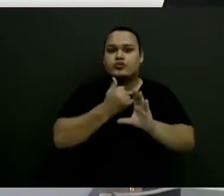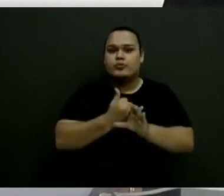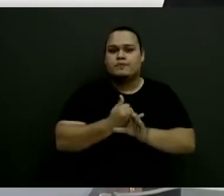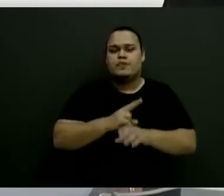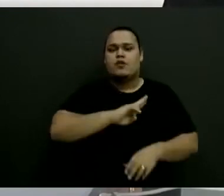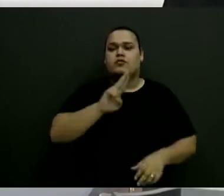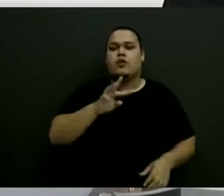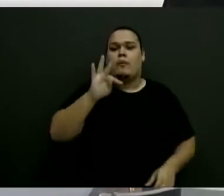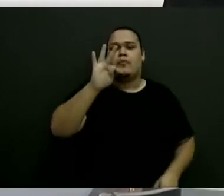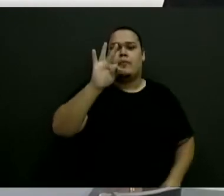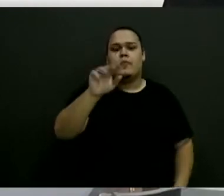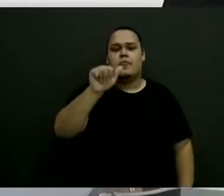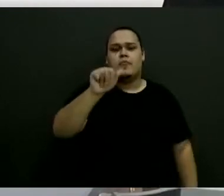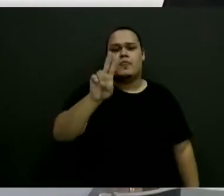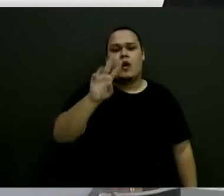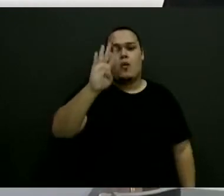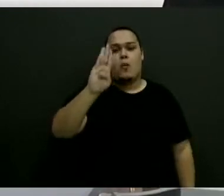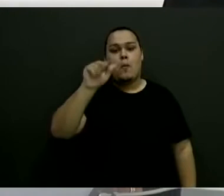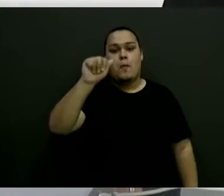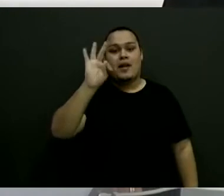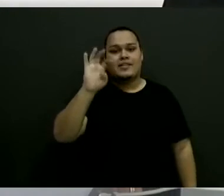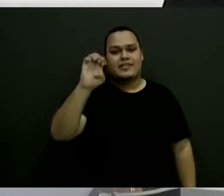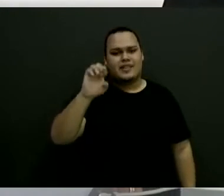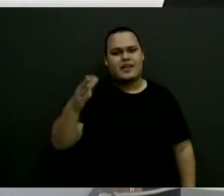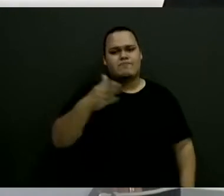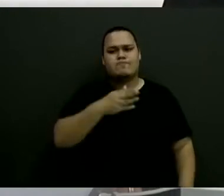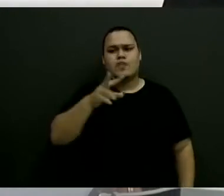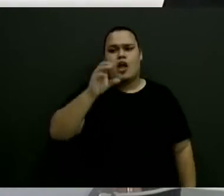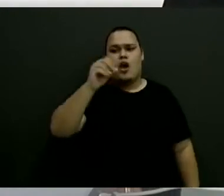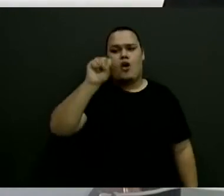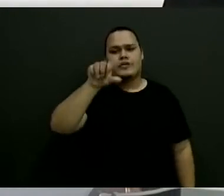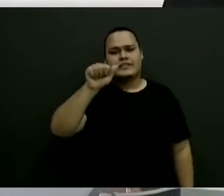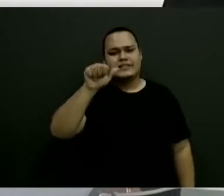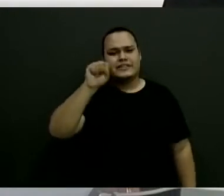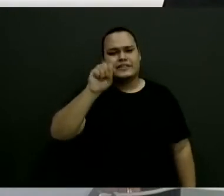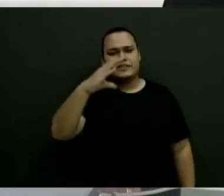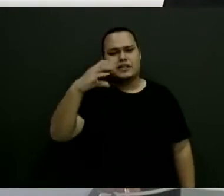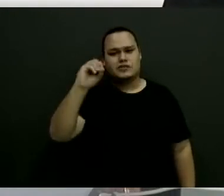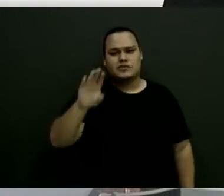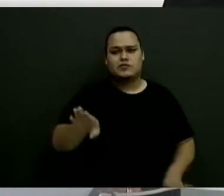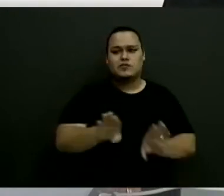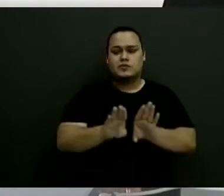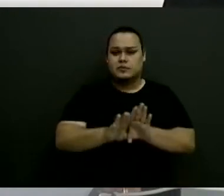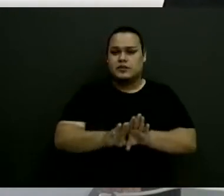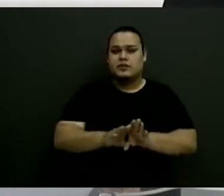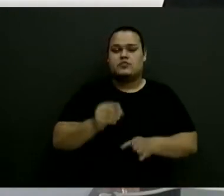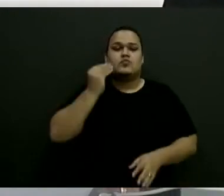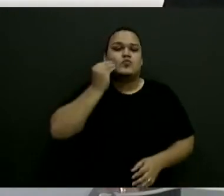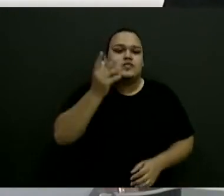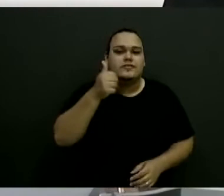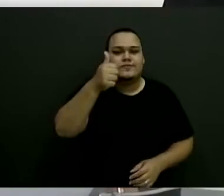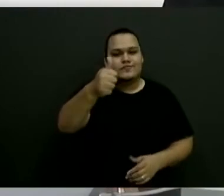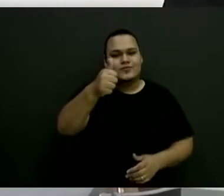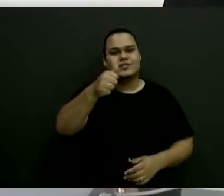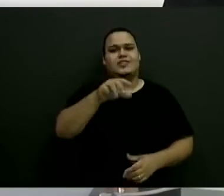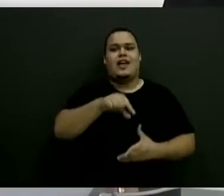Taubaté, Rio Preto, Osasco, um beijo para a nossa coordenadora nacional